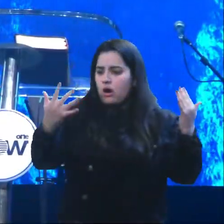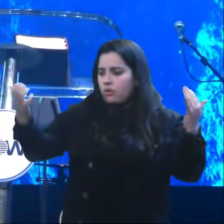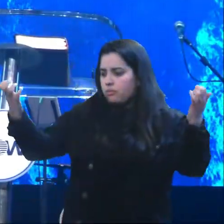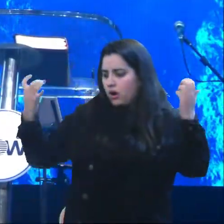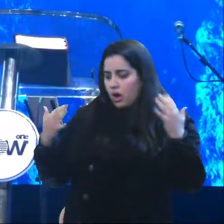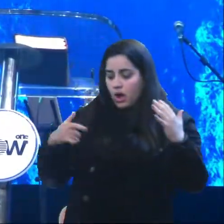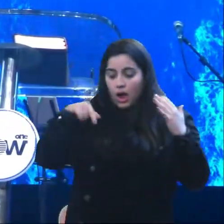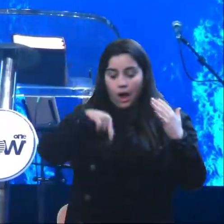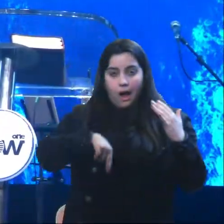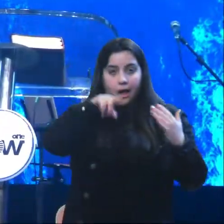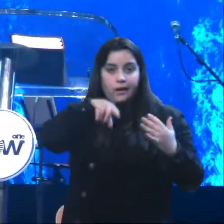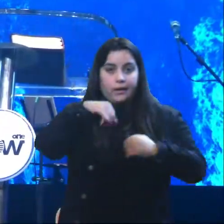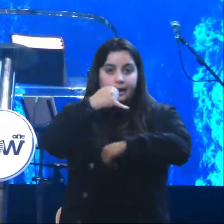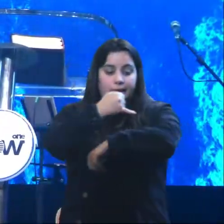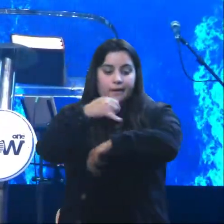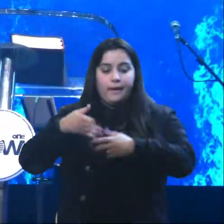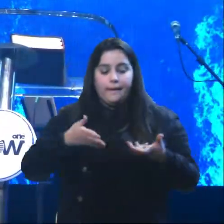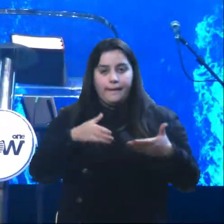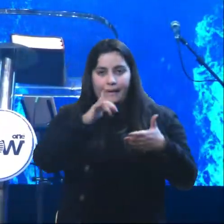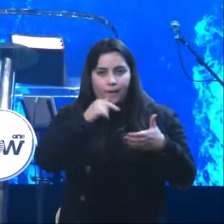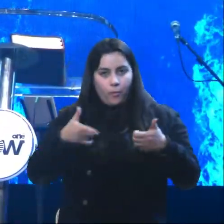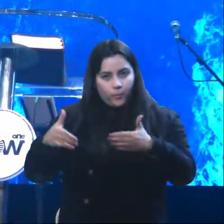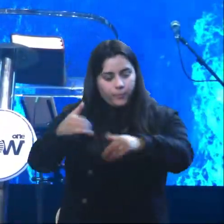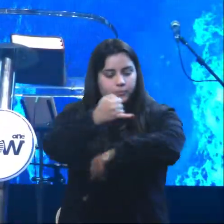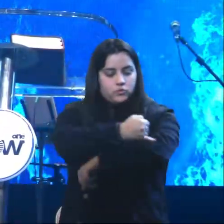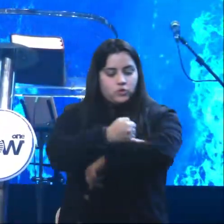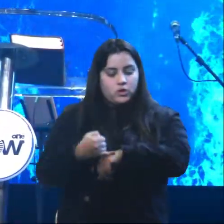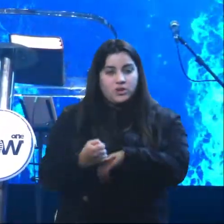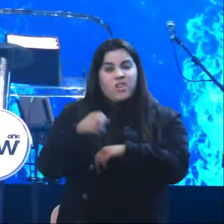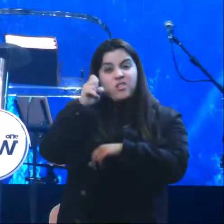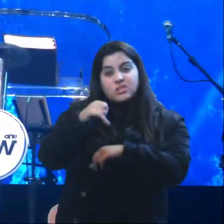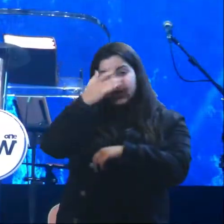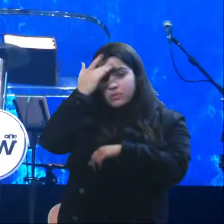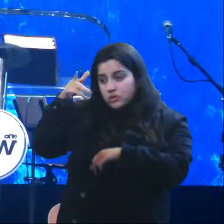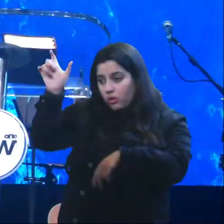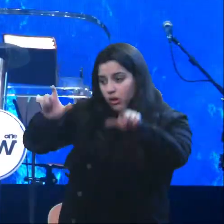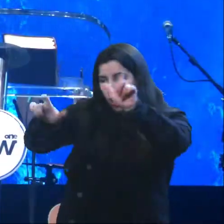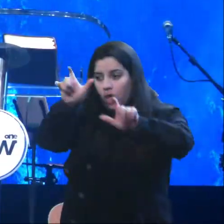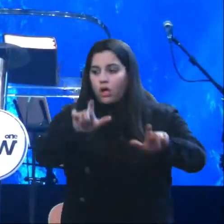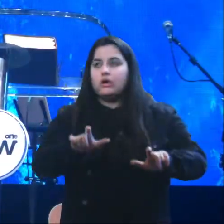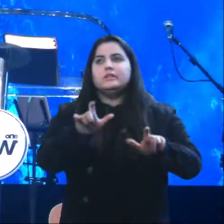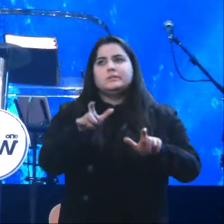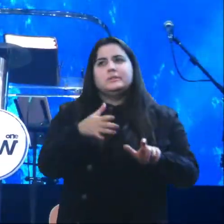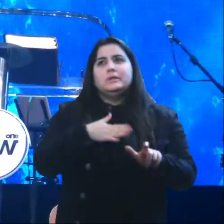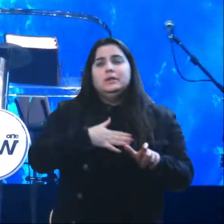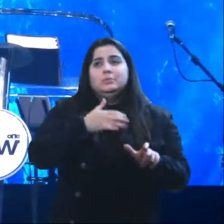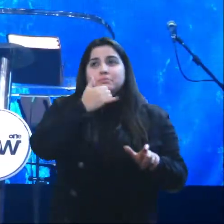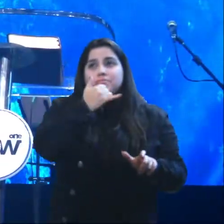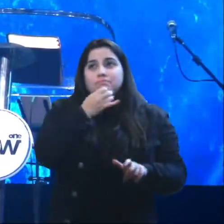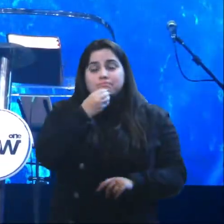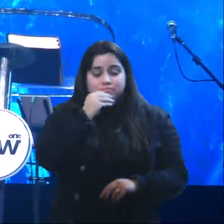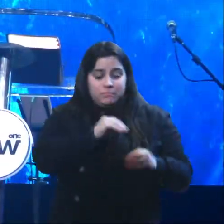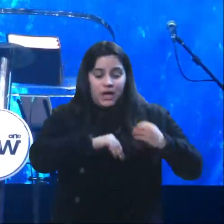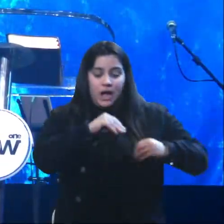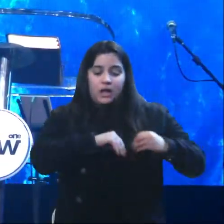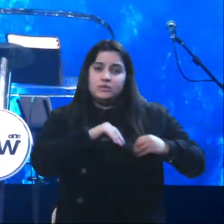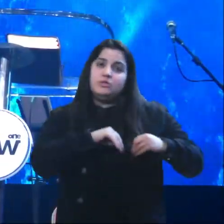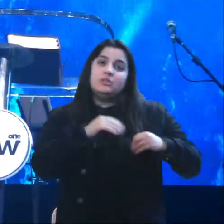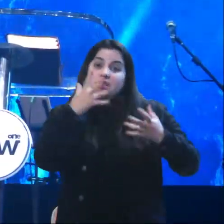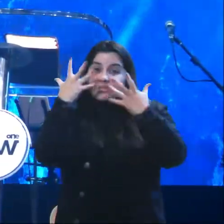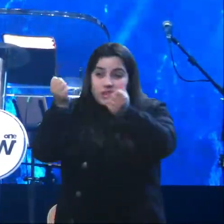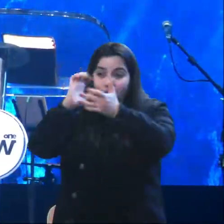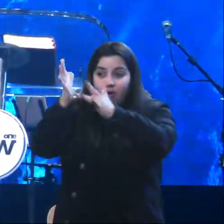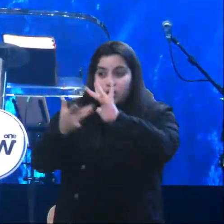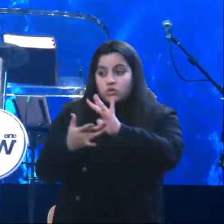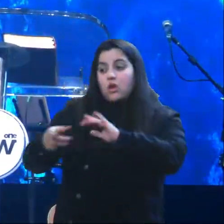até ele. Quando confessavam os seus pecados, eram batizados por ele no Rio Jordão. No entanto, quando João viu